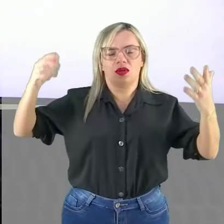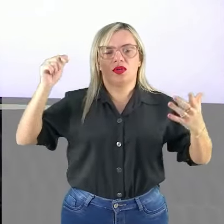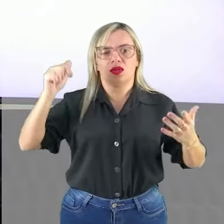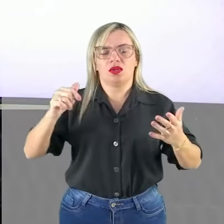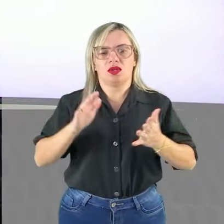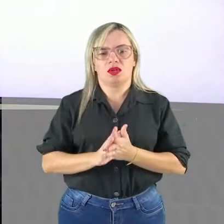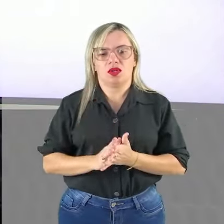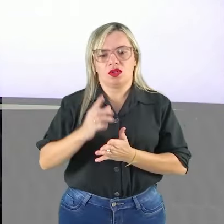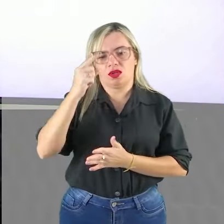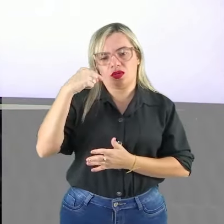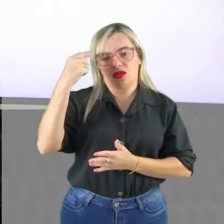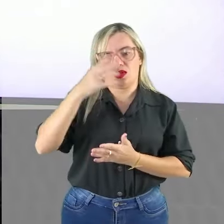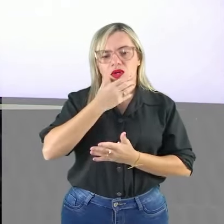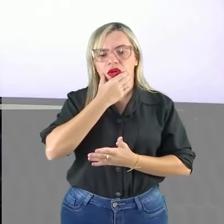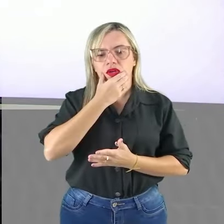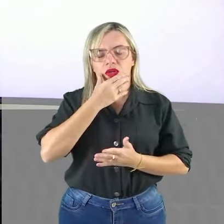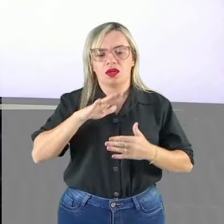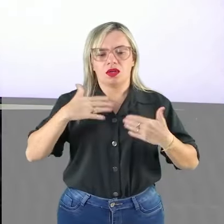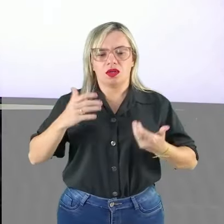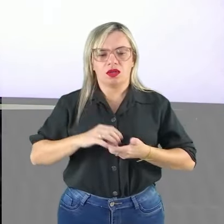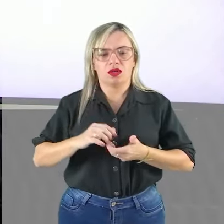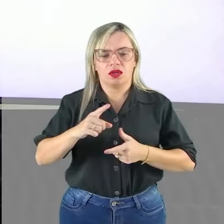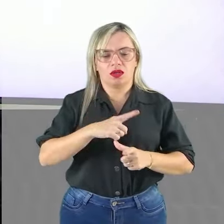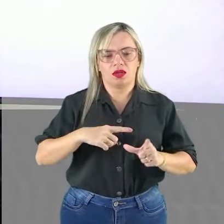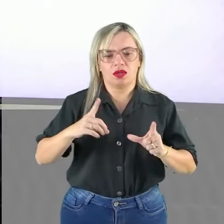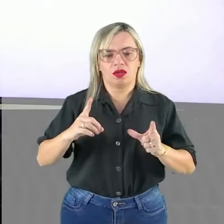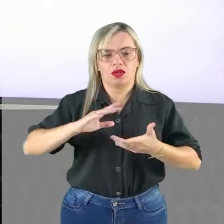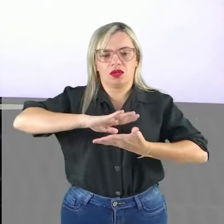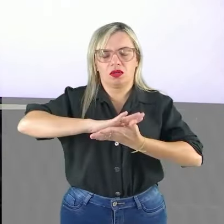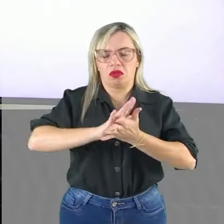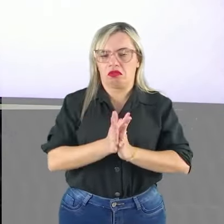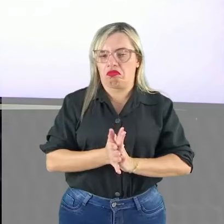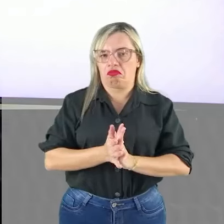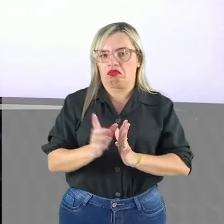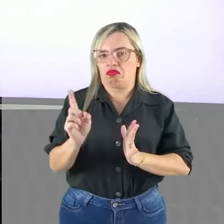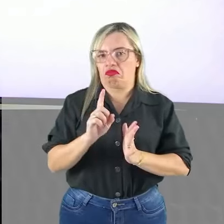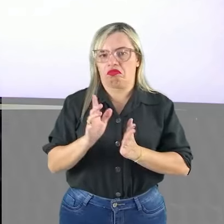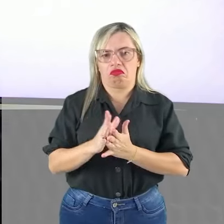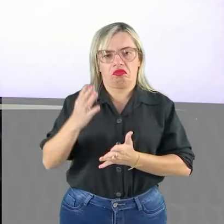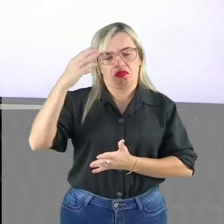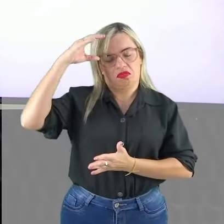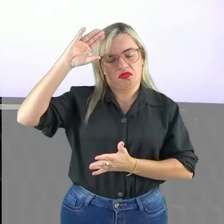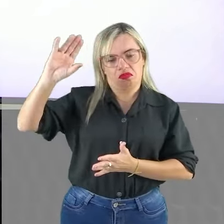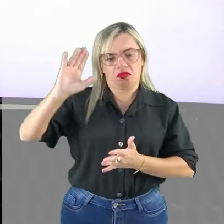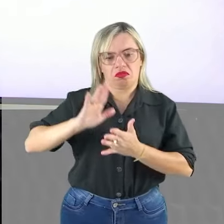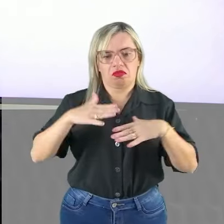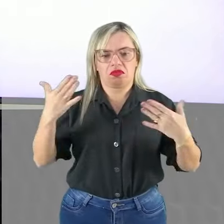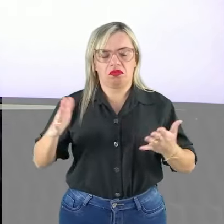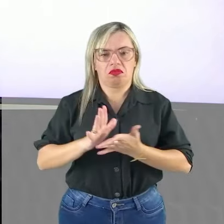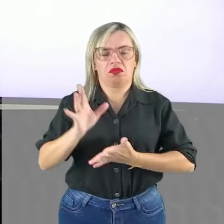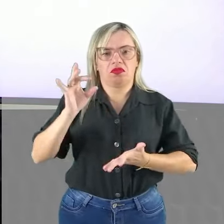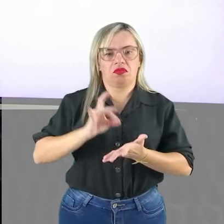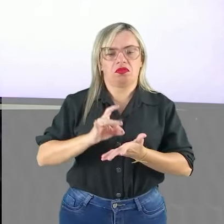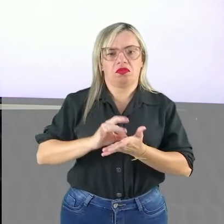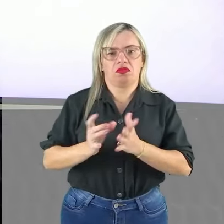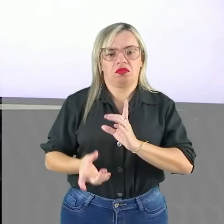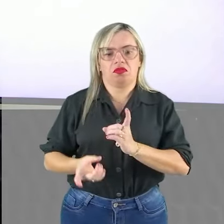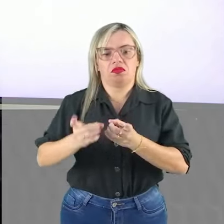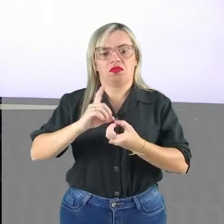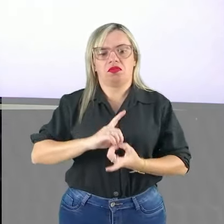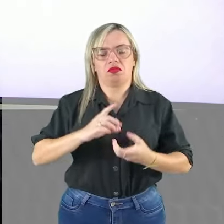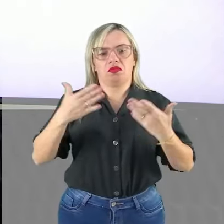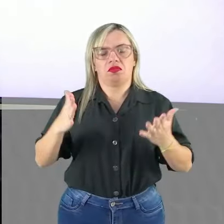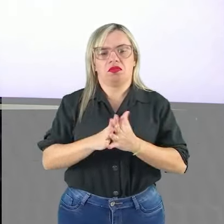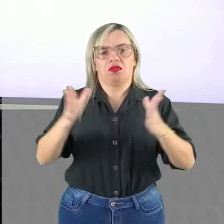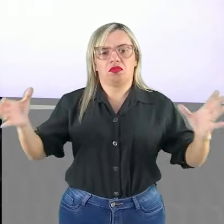o spanglish beleza discriminação cultural não falou de nenhuma discriminação na verdade ao contrário ele fala